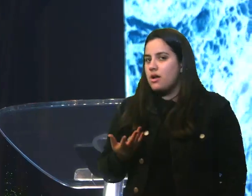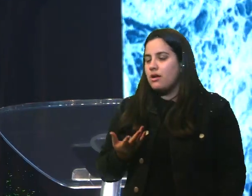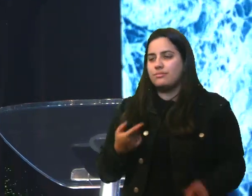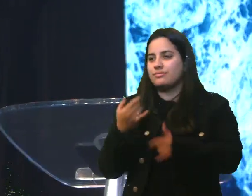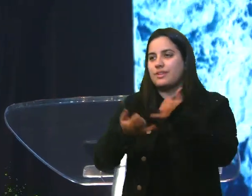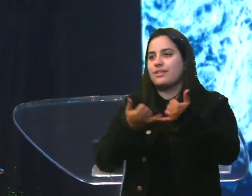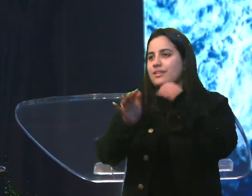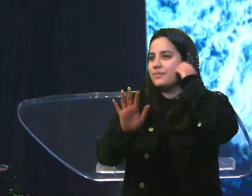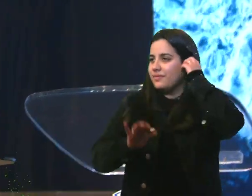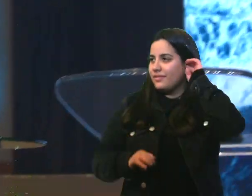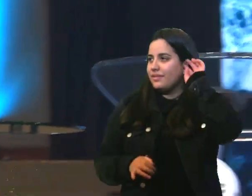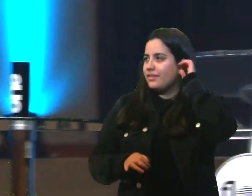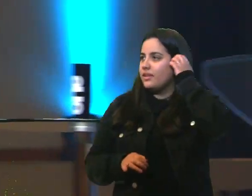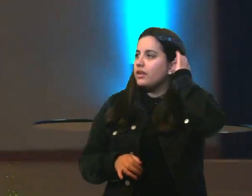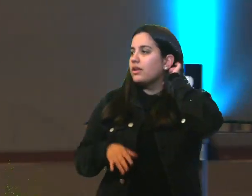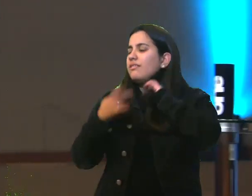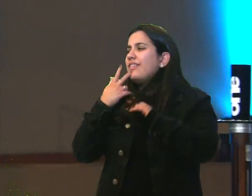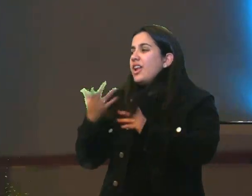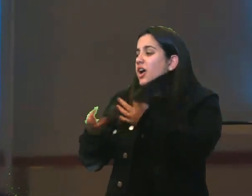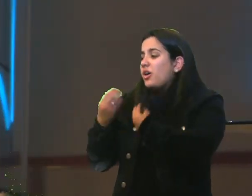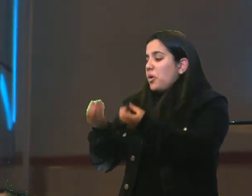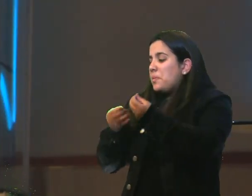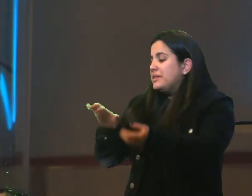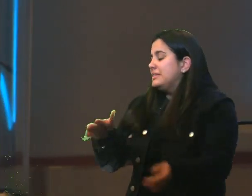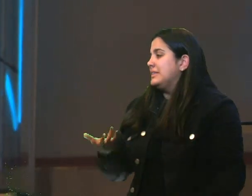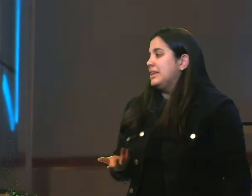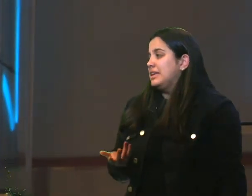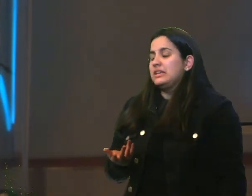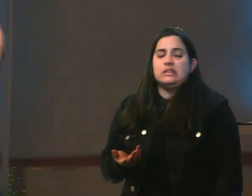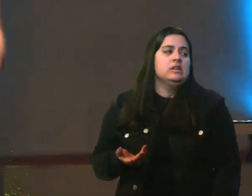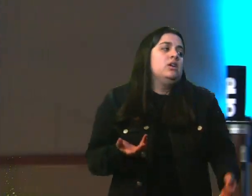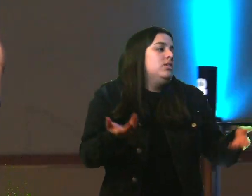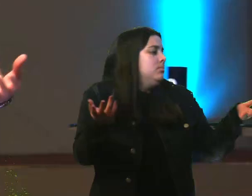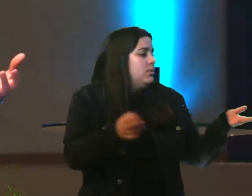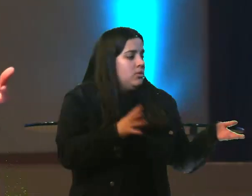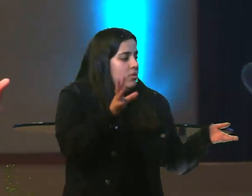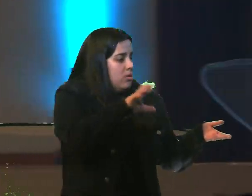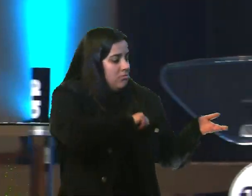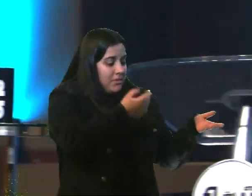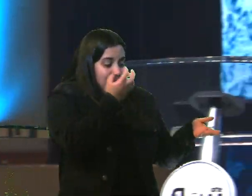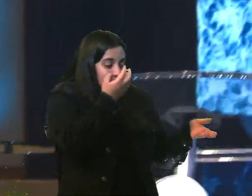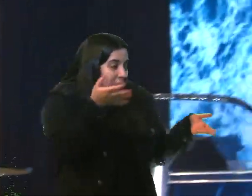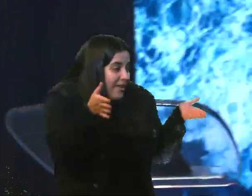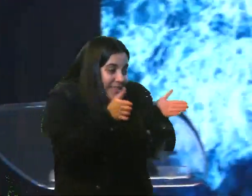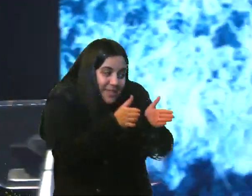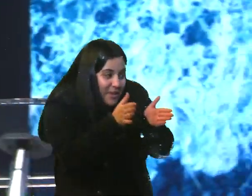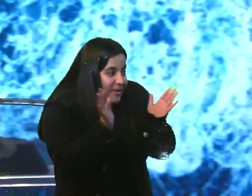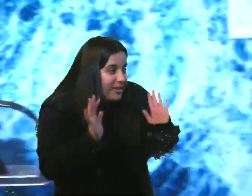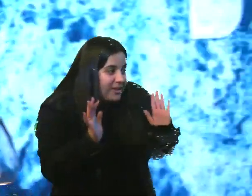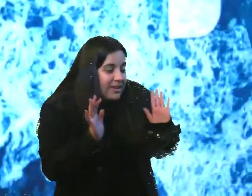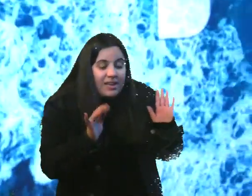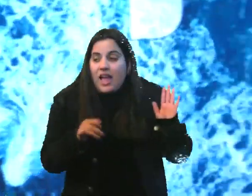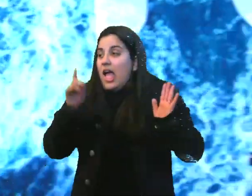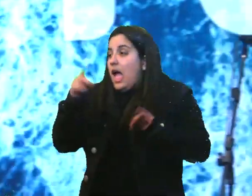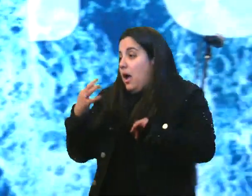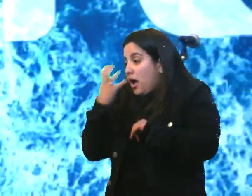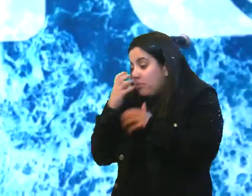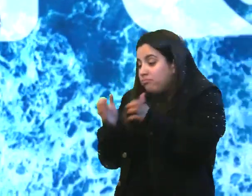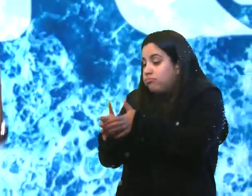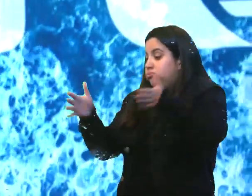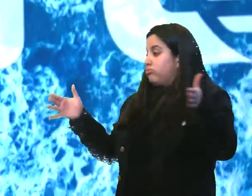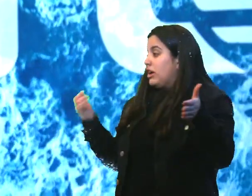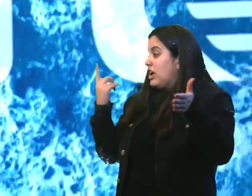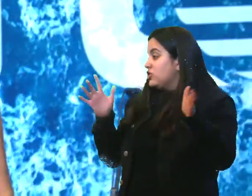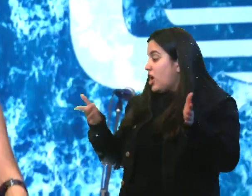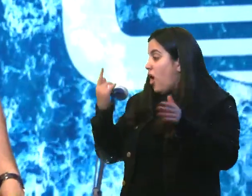Brincadeira. E aí ela falou assim, amor, como assim? Eu falei, amor, um cachorrinho. Ela falou, um golden retriever que tem 1 ano de